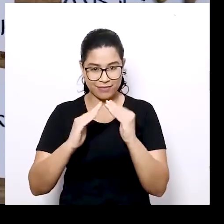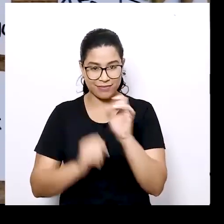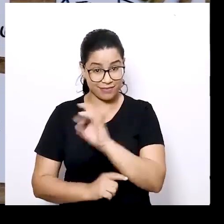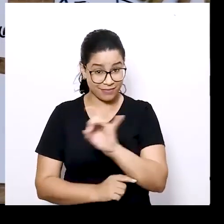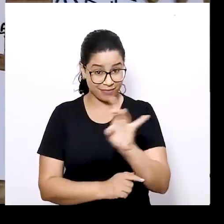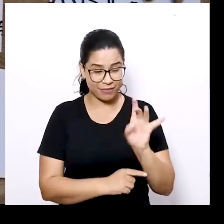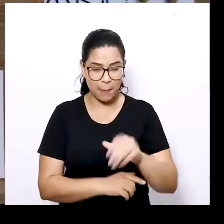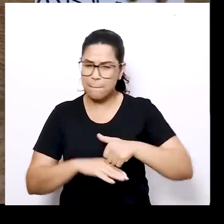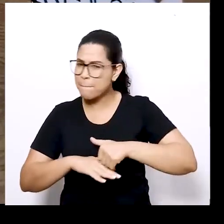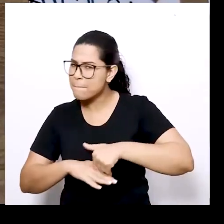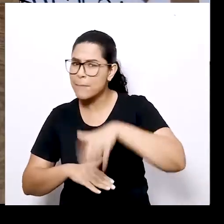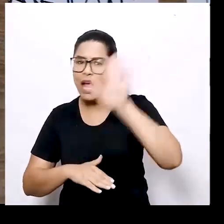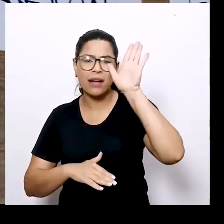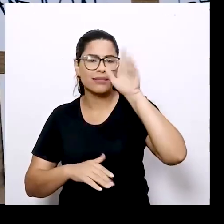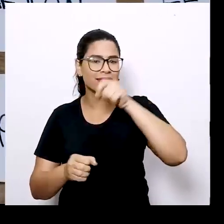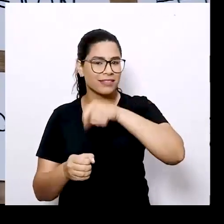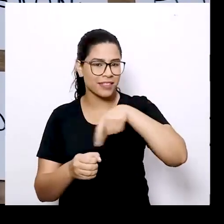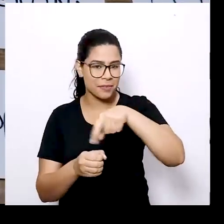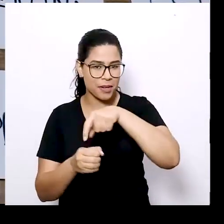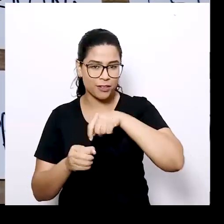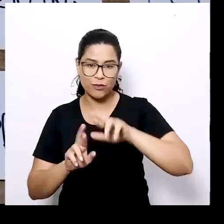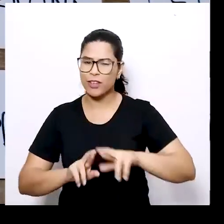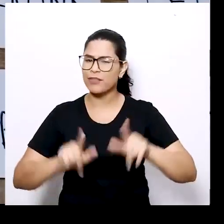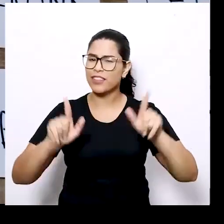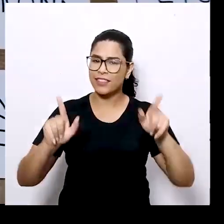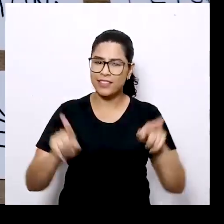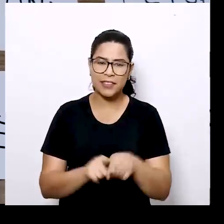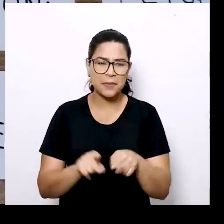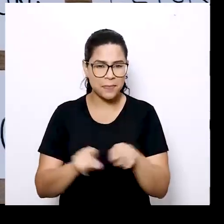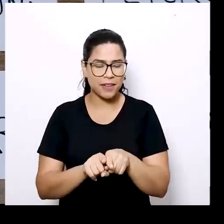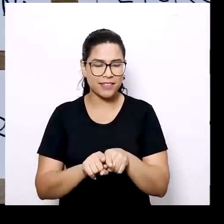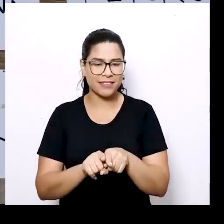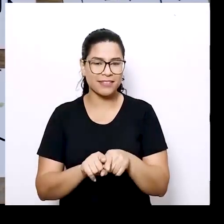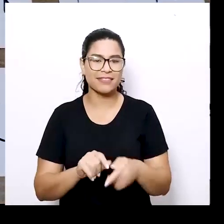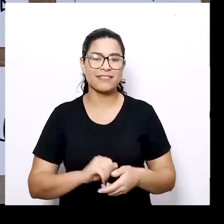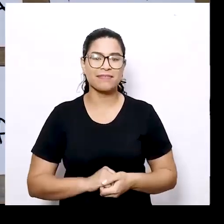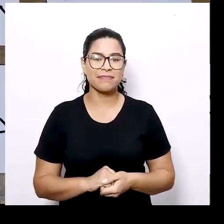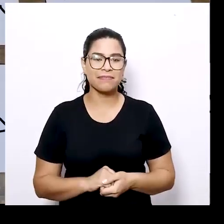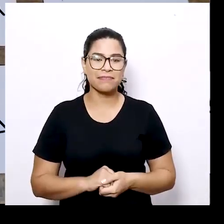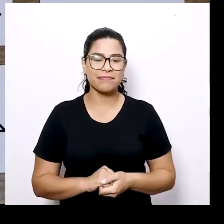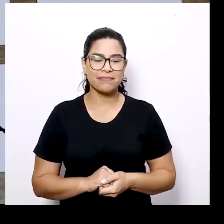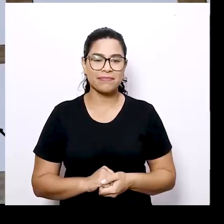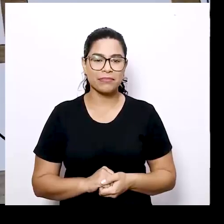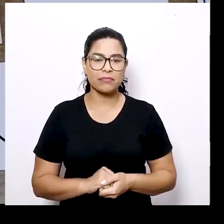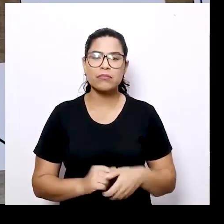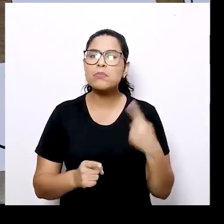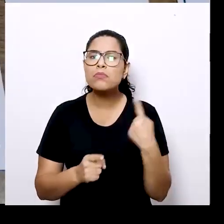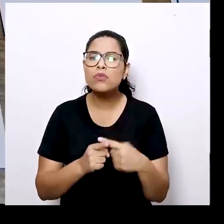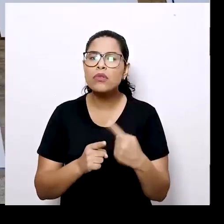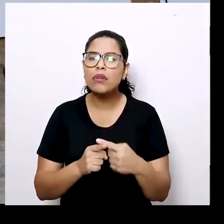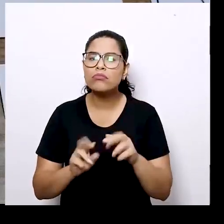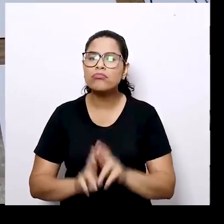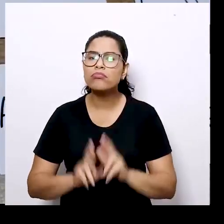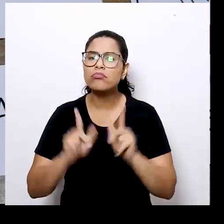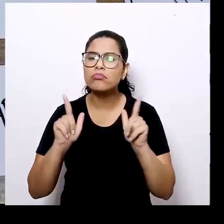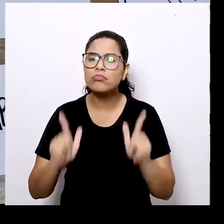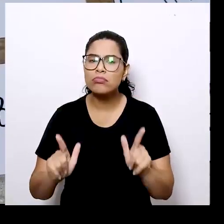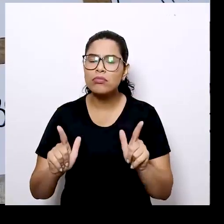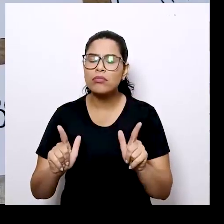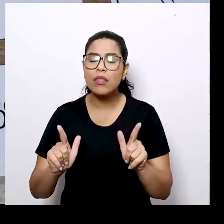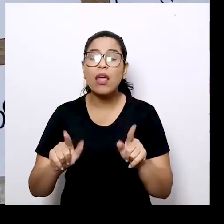vocês muito mais sementes do que essas. Sementes muito diferentes. E porque elas são